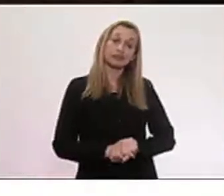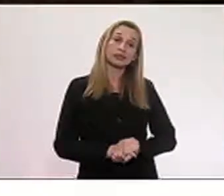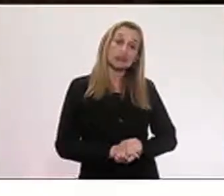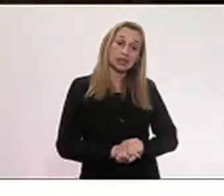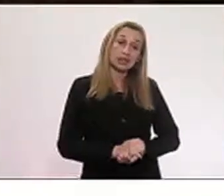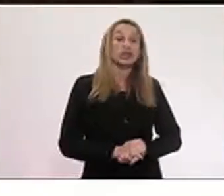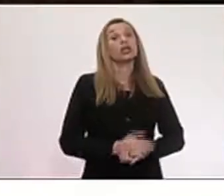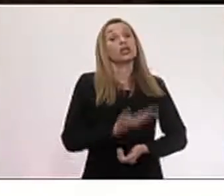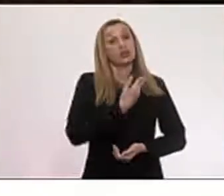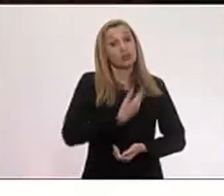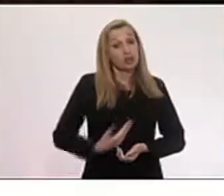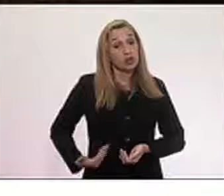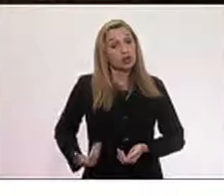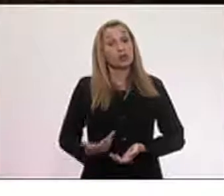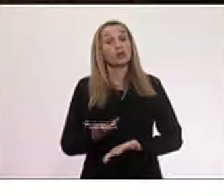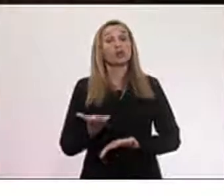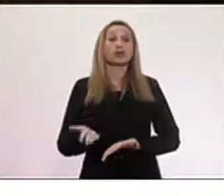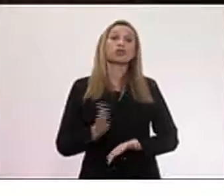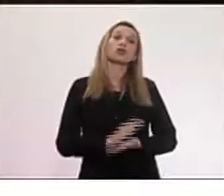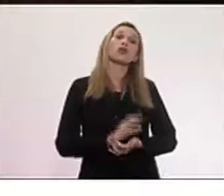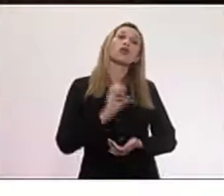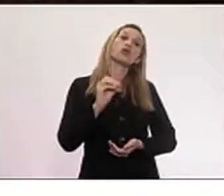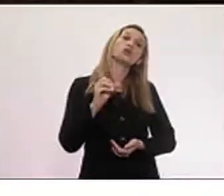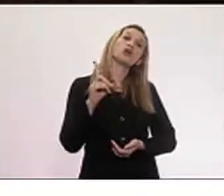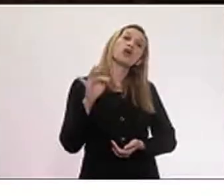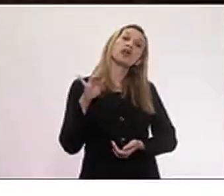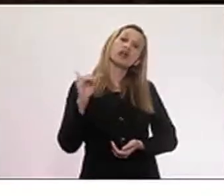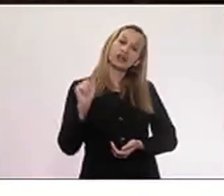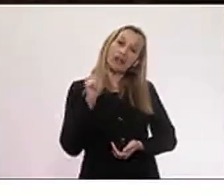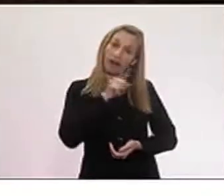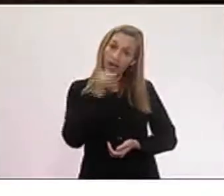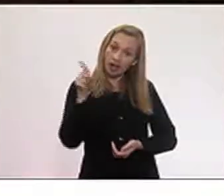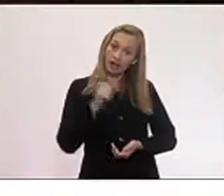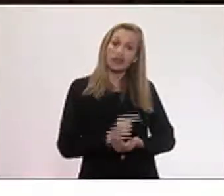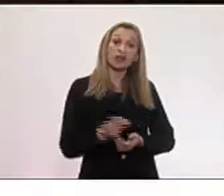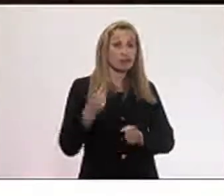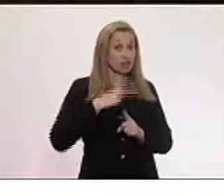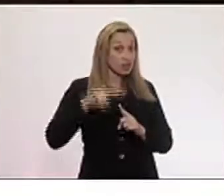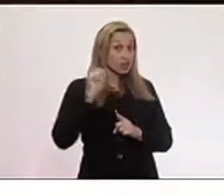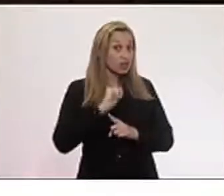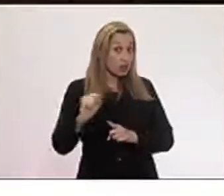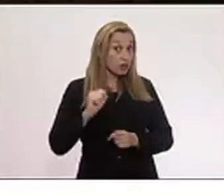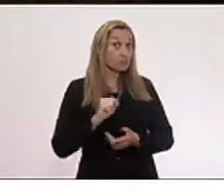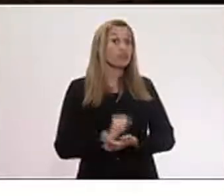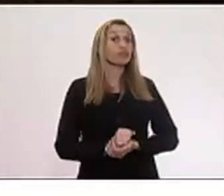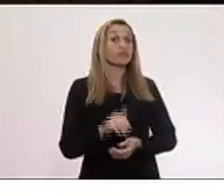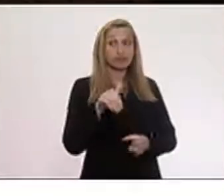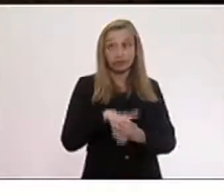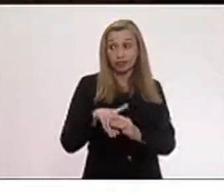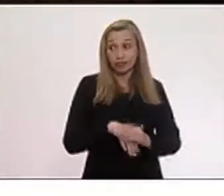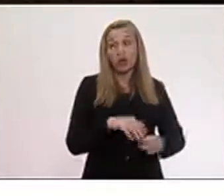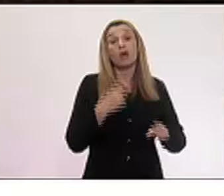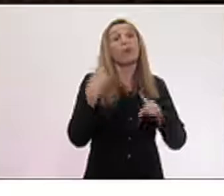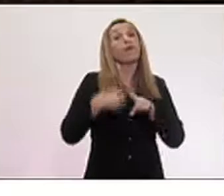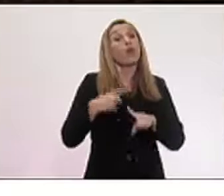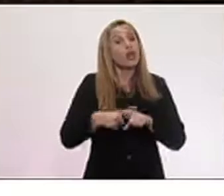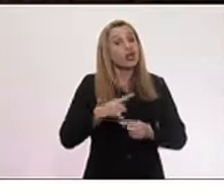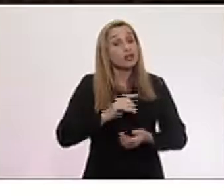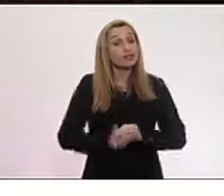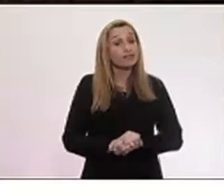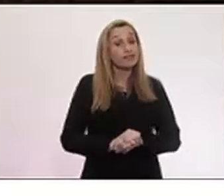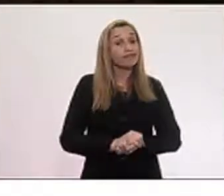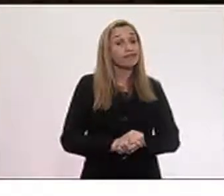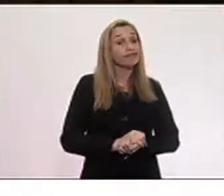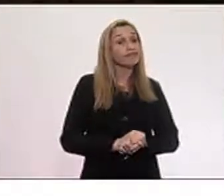o governador Dória lá venceu as eleições porque